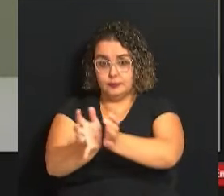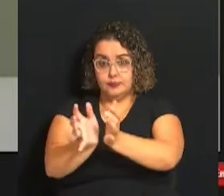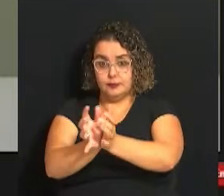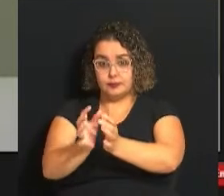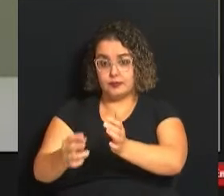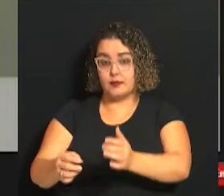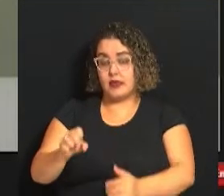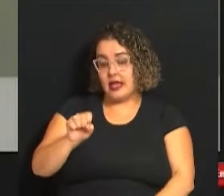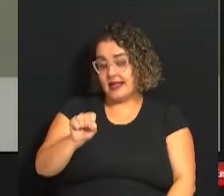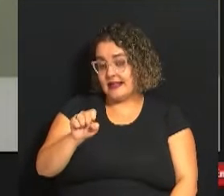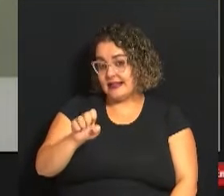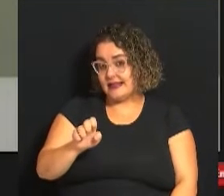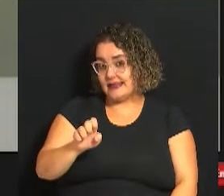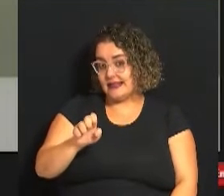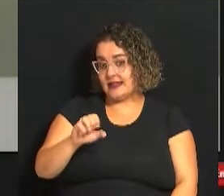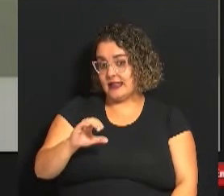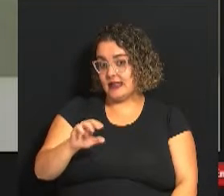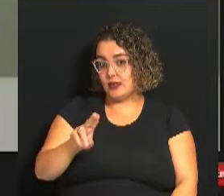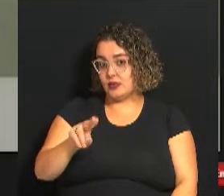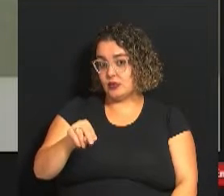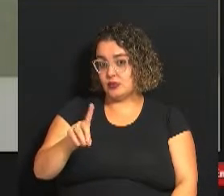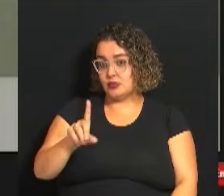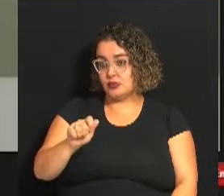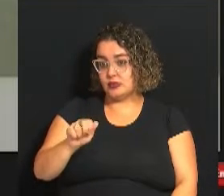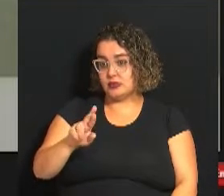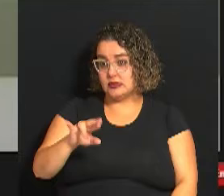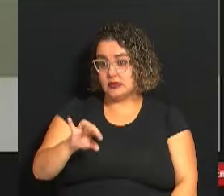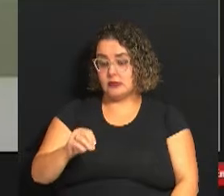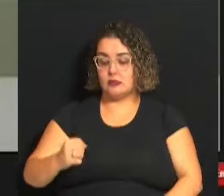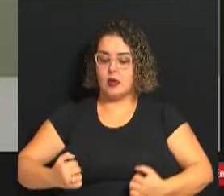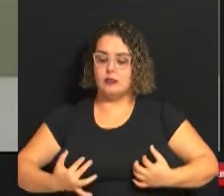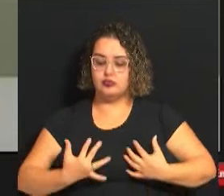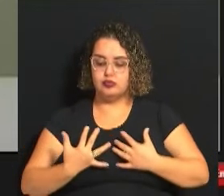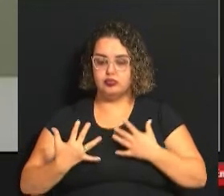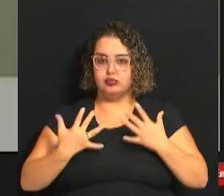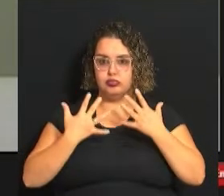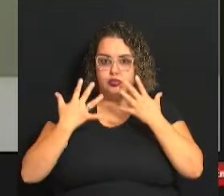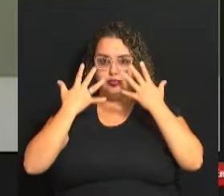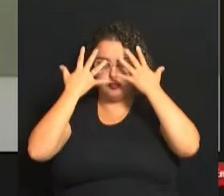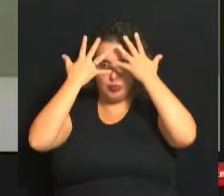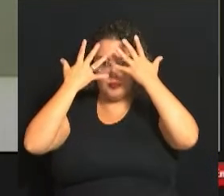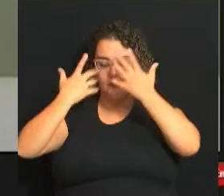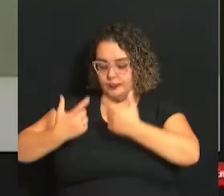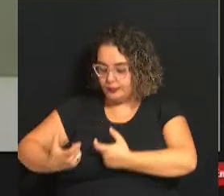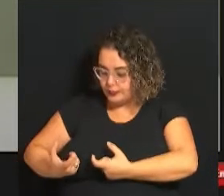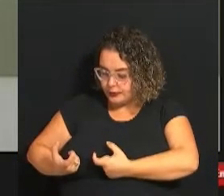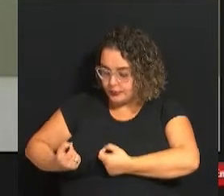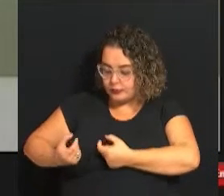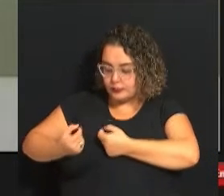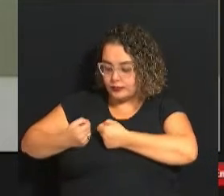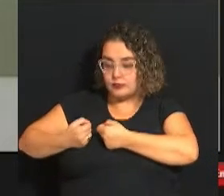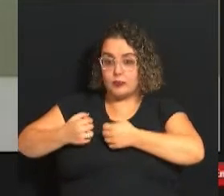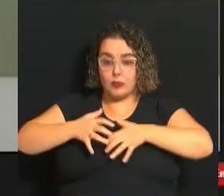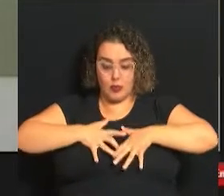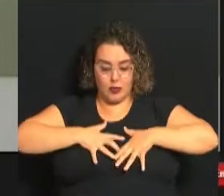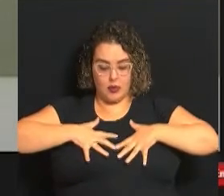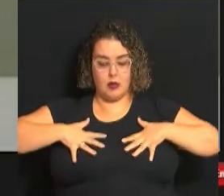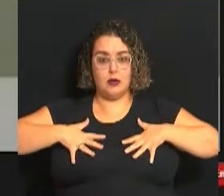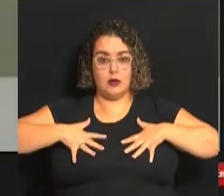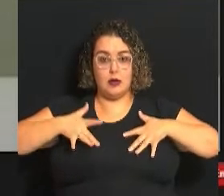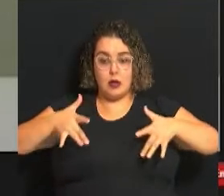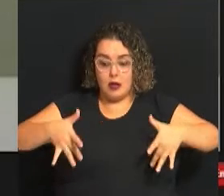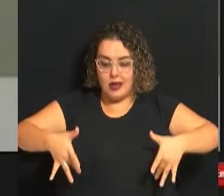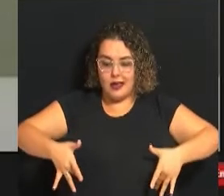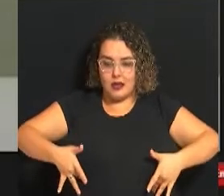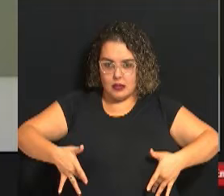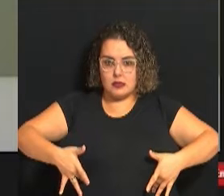secundários, que são as metástases, principalmente dos tumores de mama, pulmão, rim.